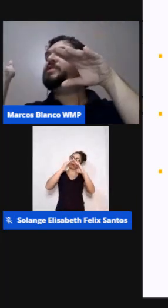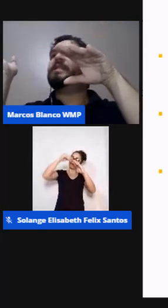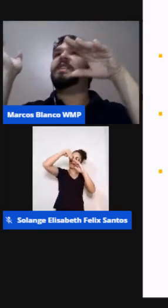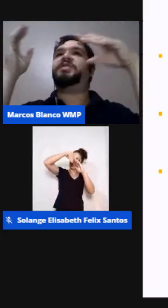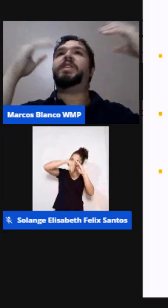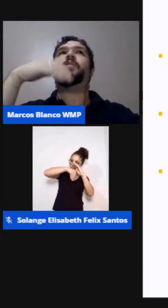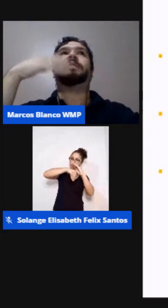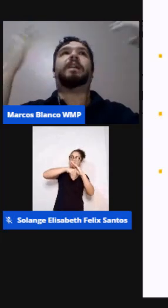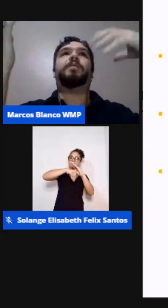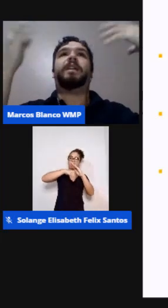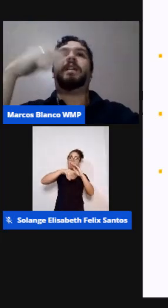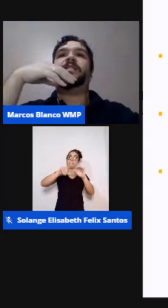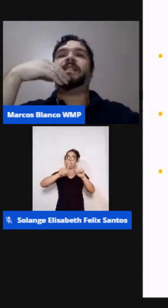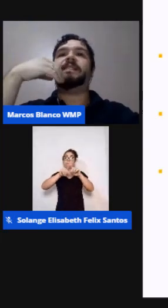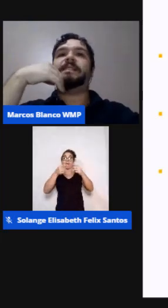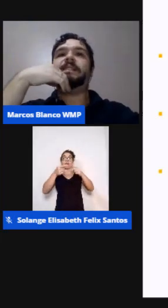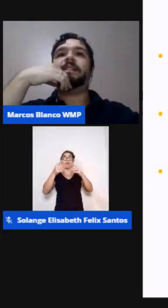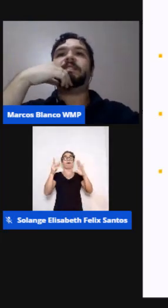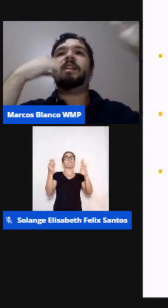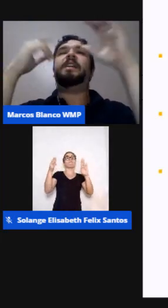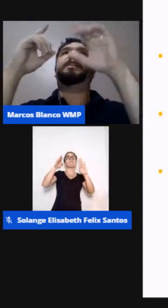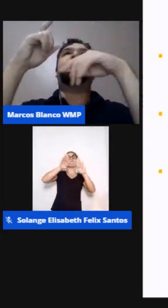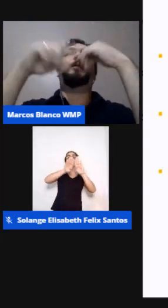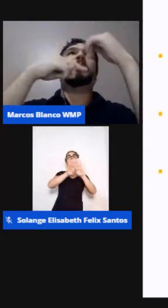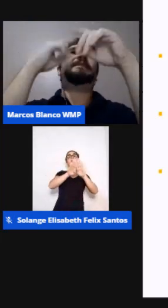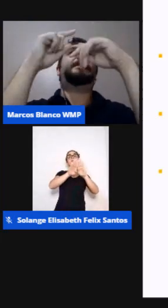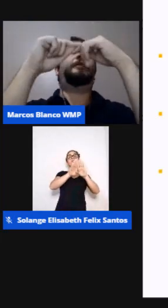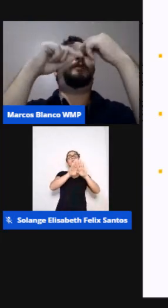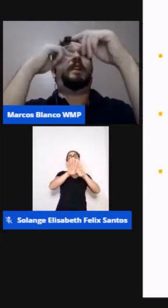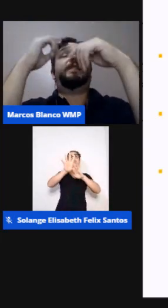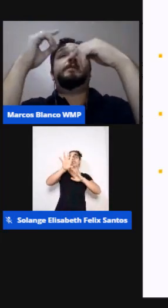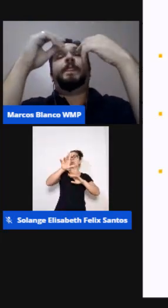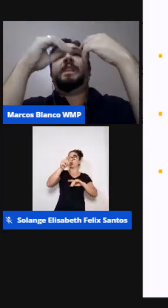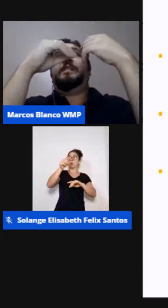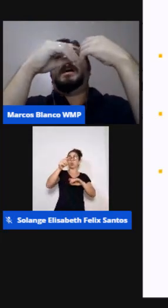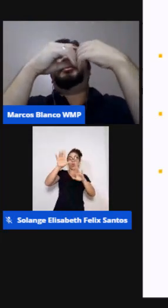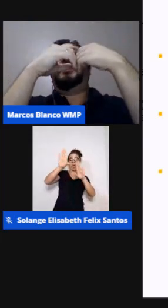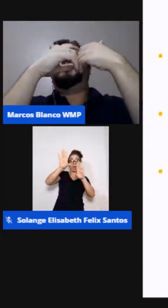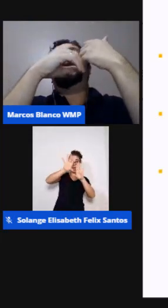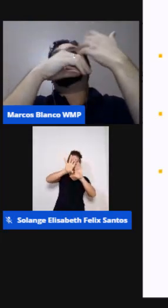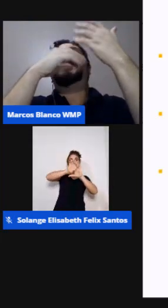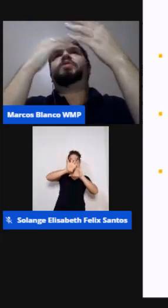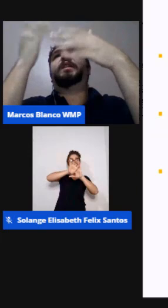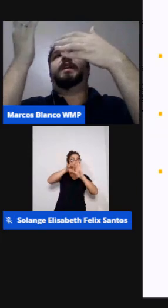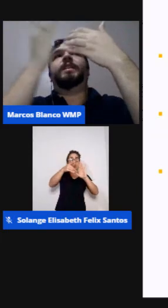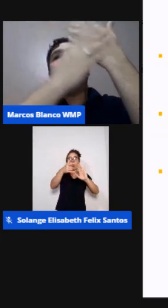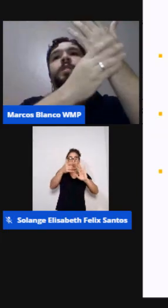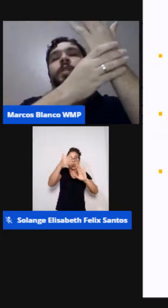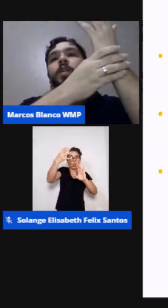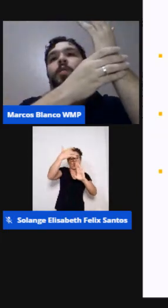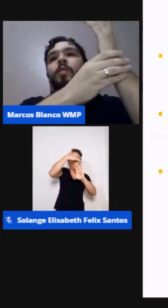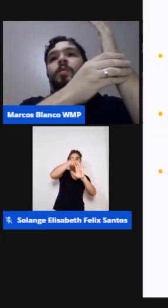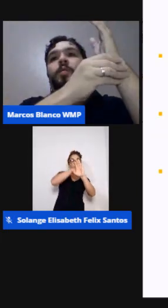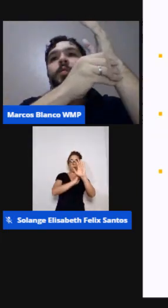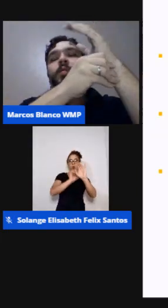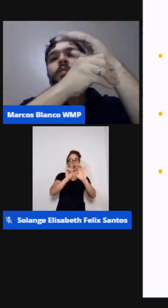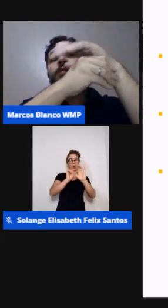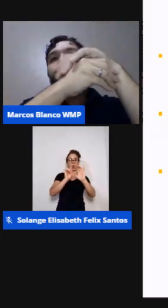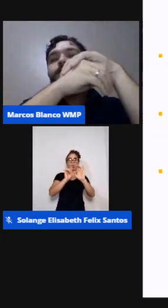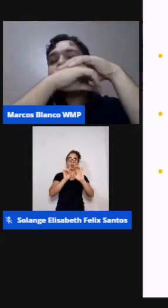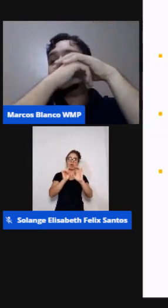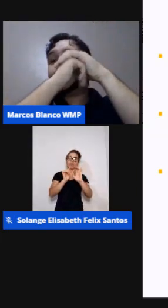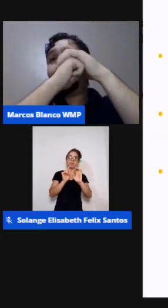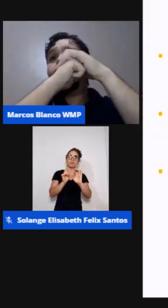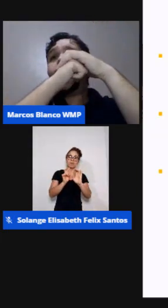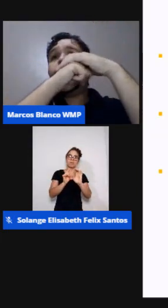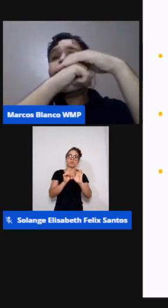janela, uma pequena quantidade tinha contato com aqueles inseticidas, isso foi passando, a gente foi selecionando um